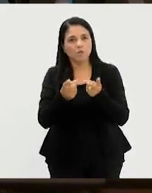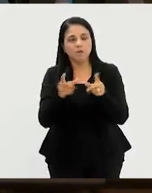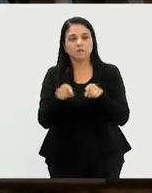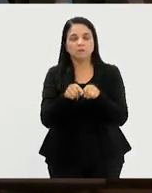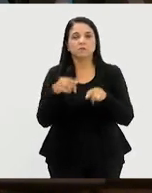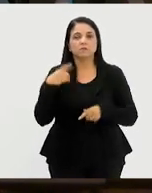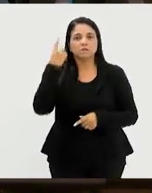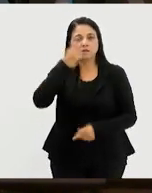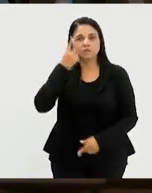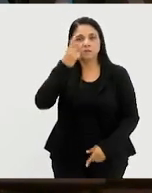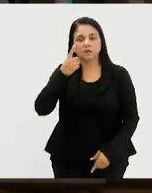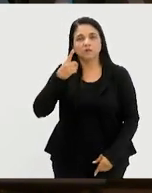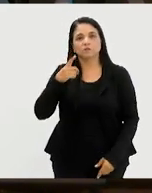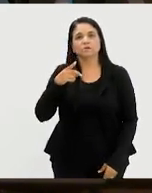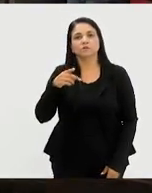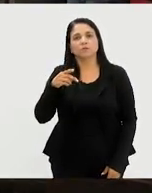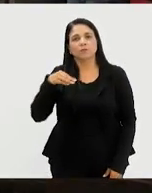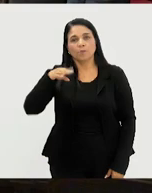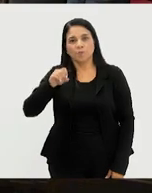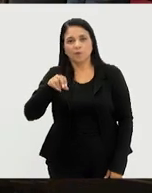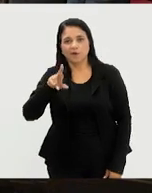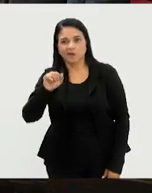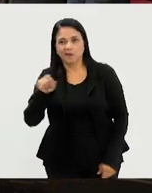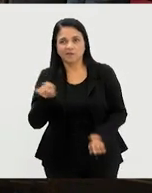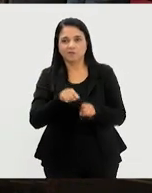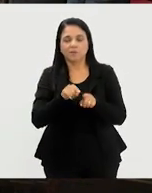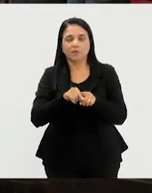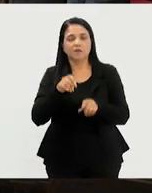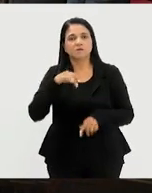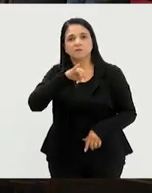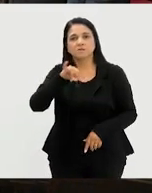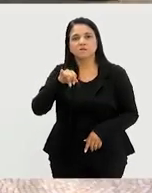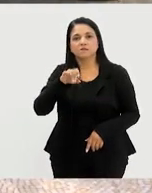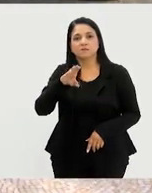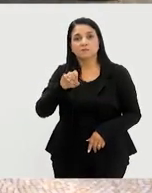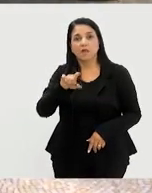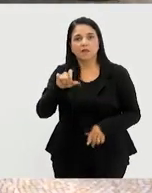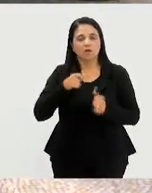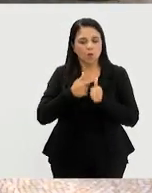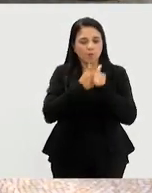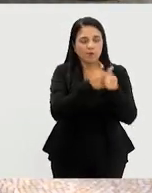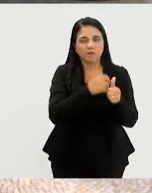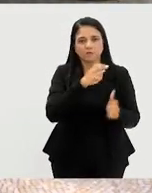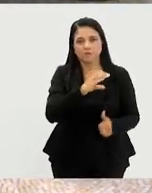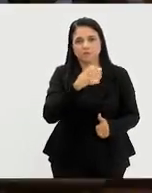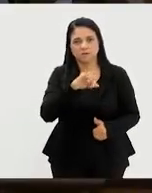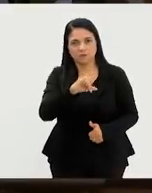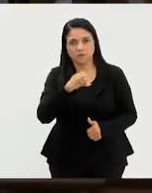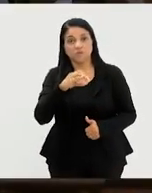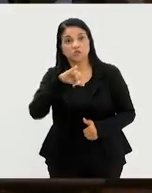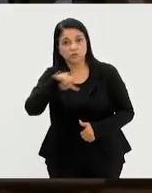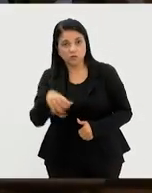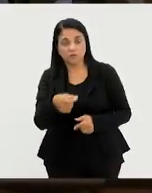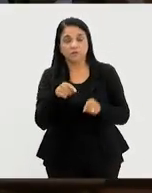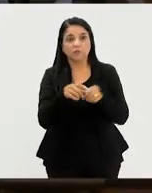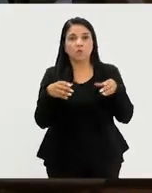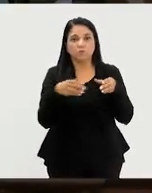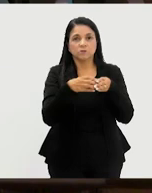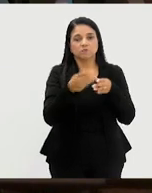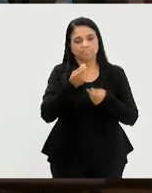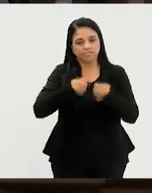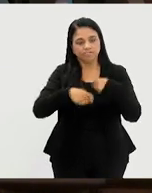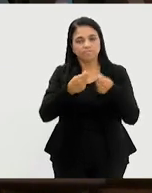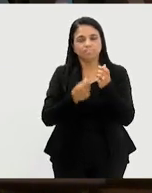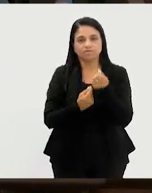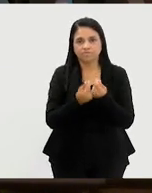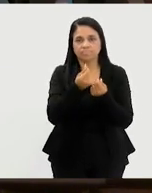Célia Jordão favorável acompanhando o parecer da ccj presidente obgada deputada Célia pela comissão de orçamento Finanças calização financeira